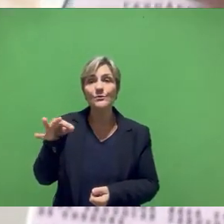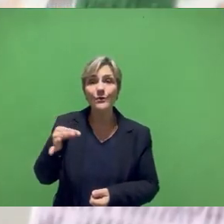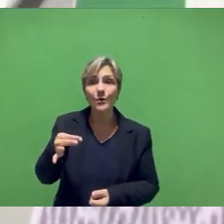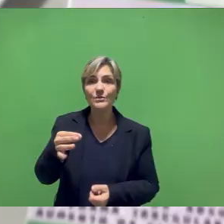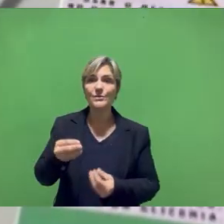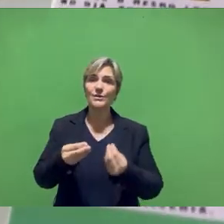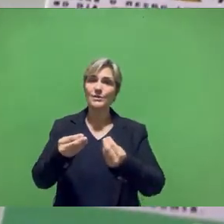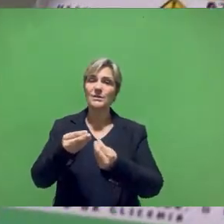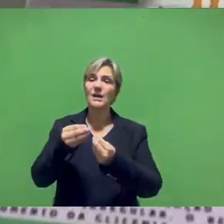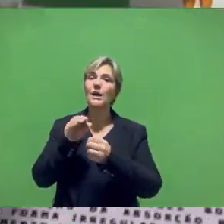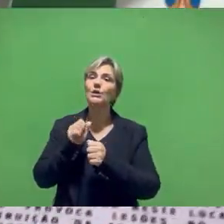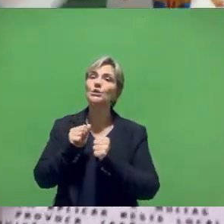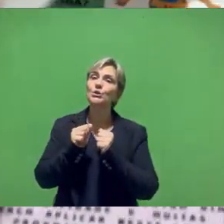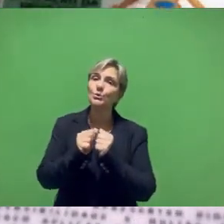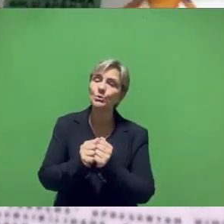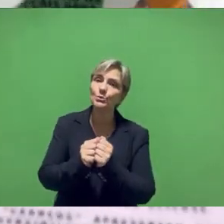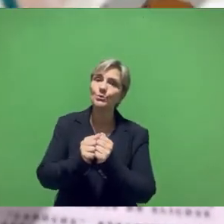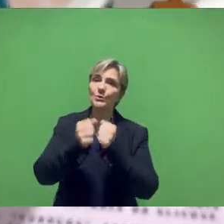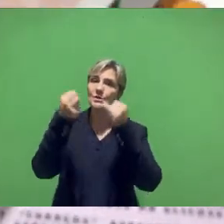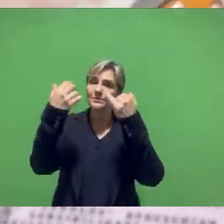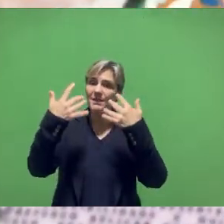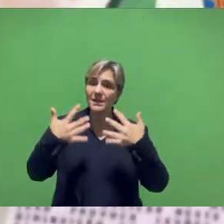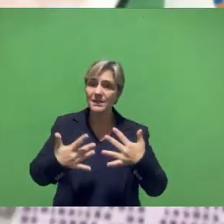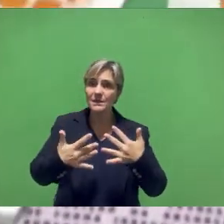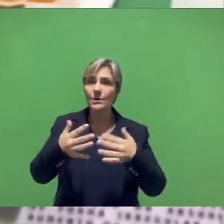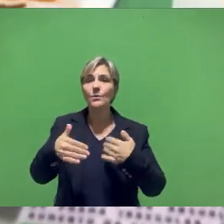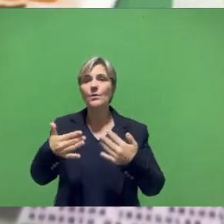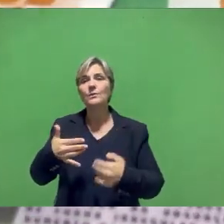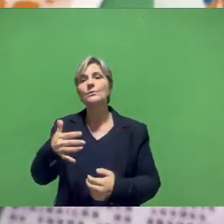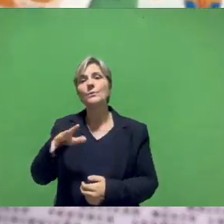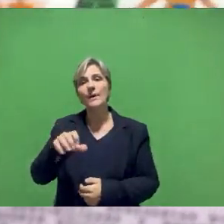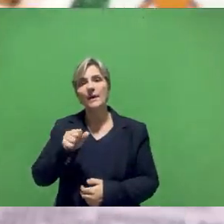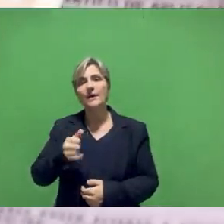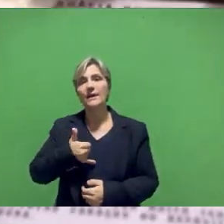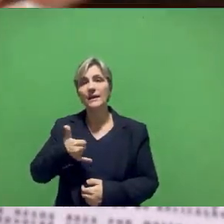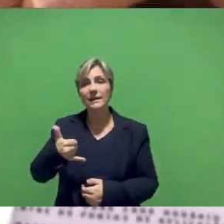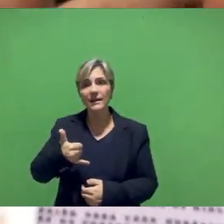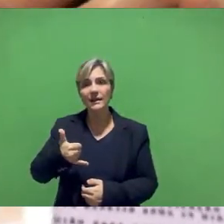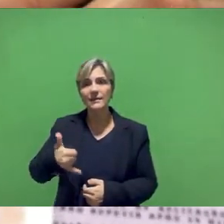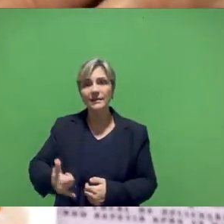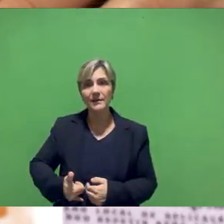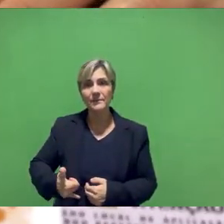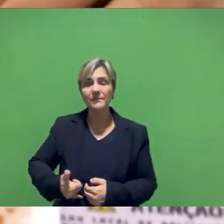dá junto com as explicações, folder da caneta, tem um folder